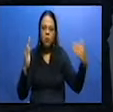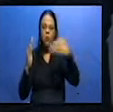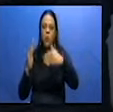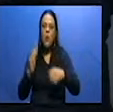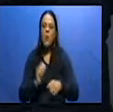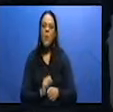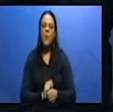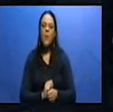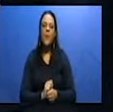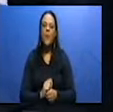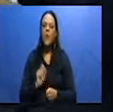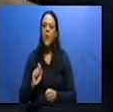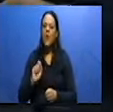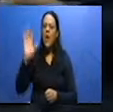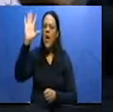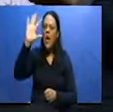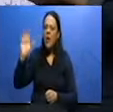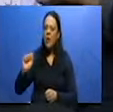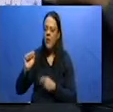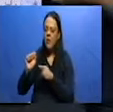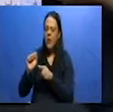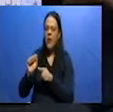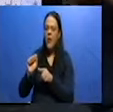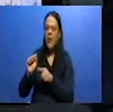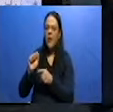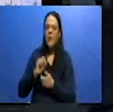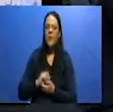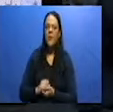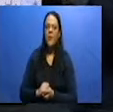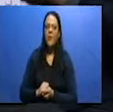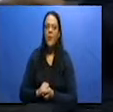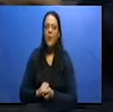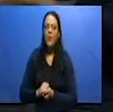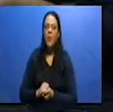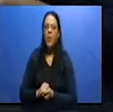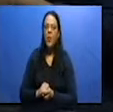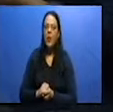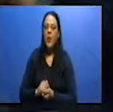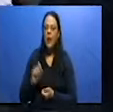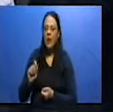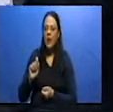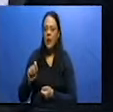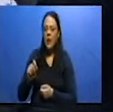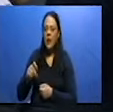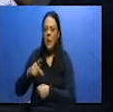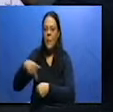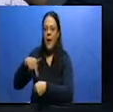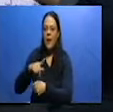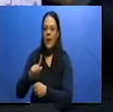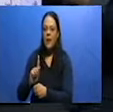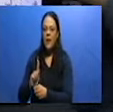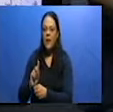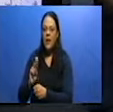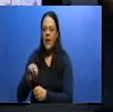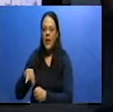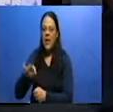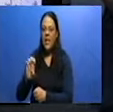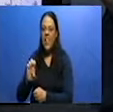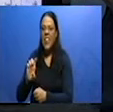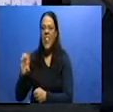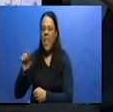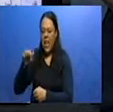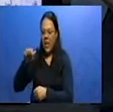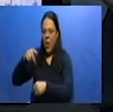fortes principais da África eram o de Guiné. Em Guiné, desculpa, na África era em Guiné, que é um país agora, Forte